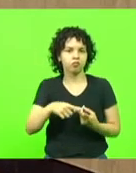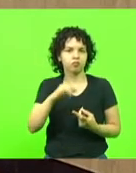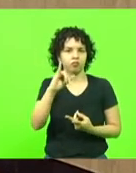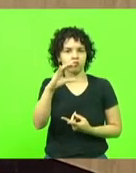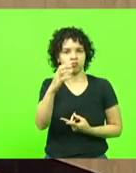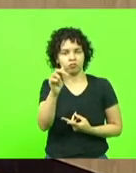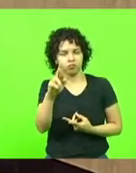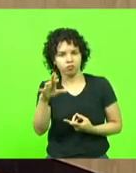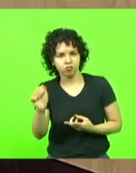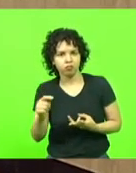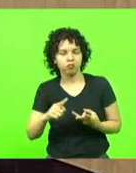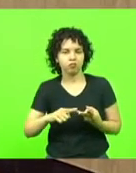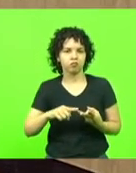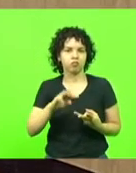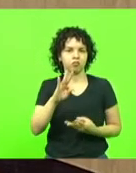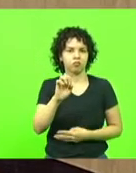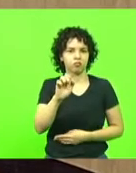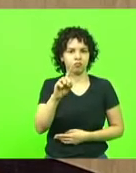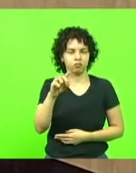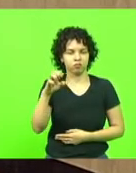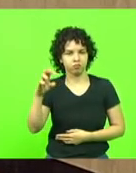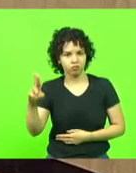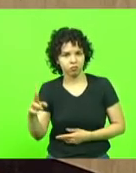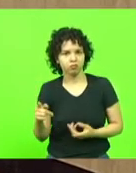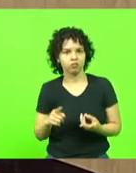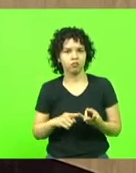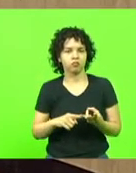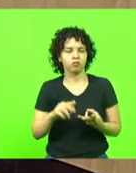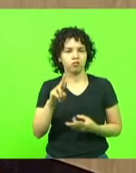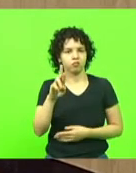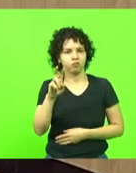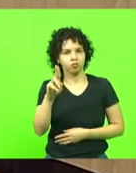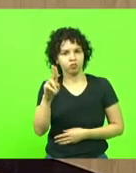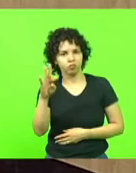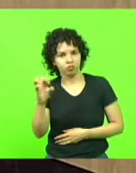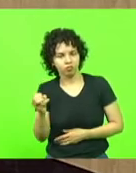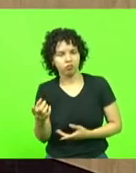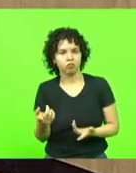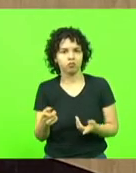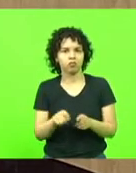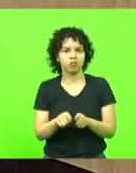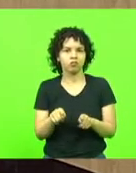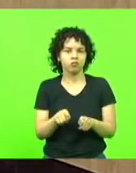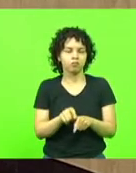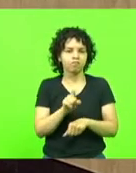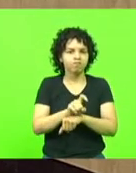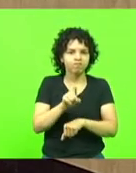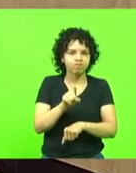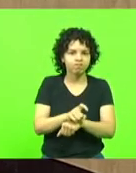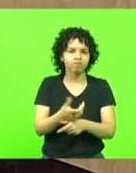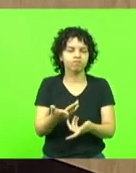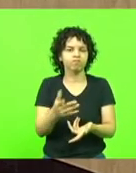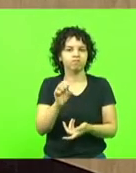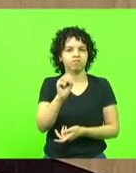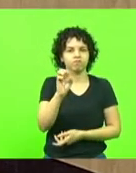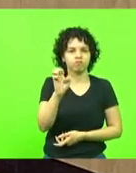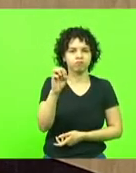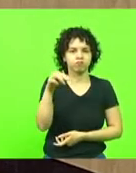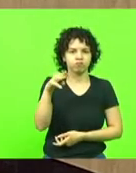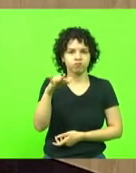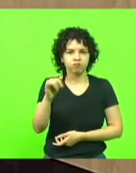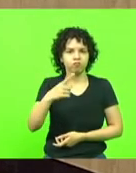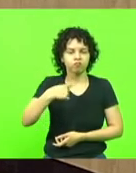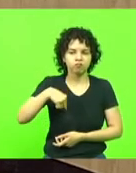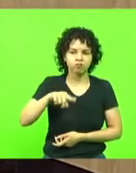São Judas Tadeu de Meleiro, o Hospital do Turvo, o Hospital de Araranguá, de Sombrio, a gente vê uma carência muito